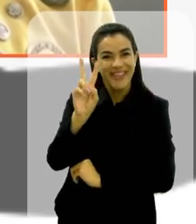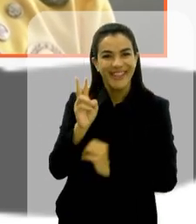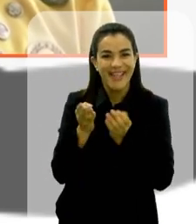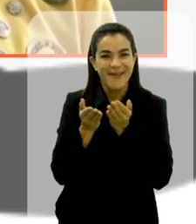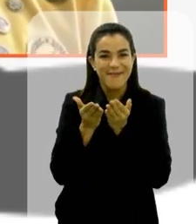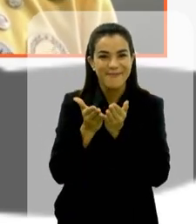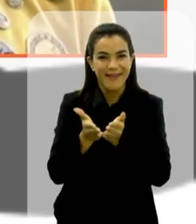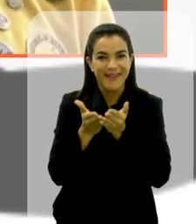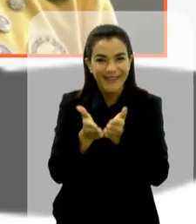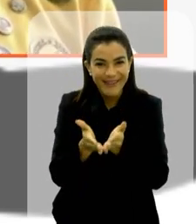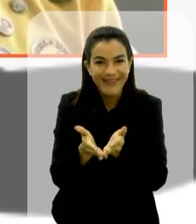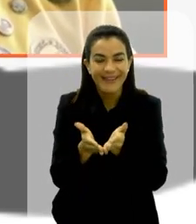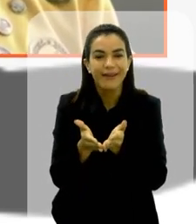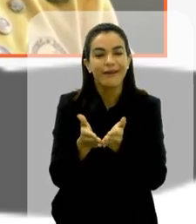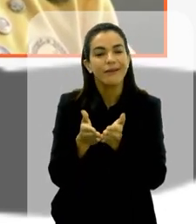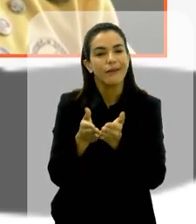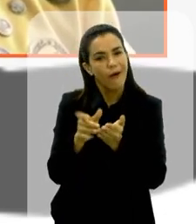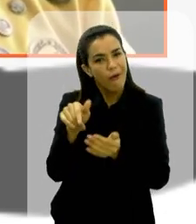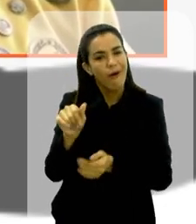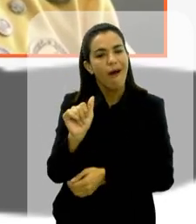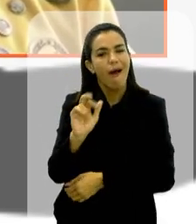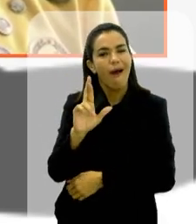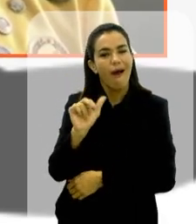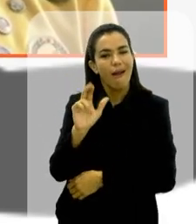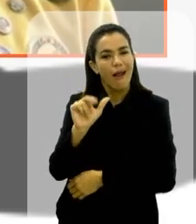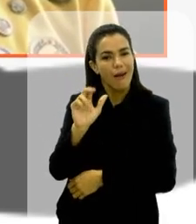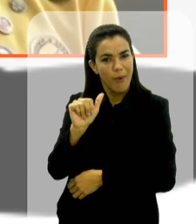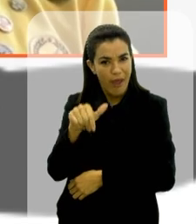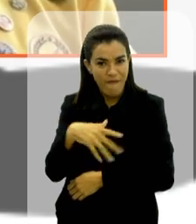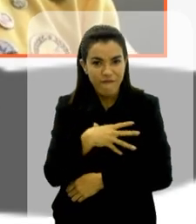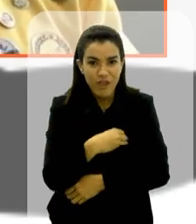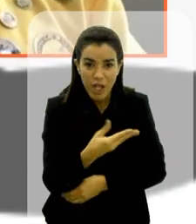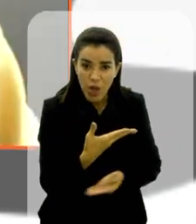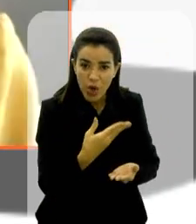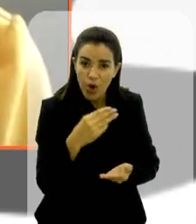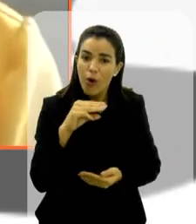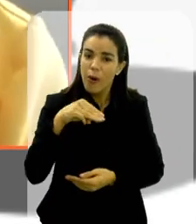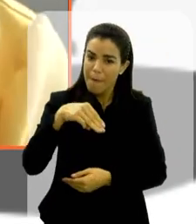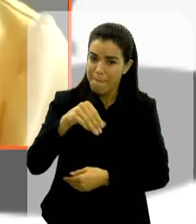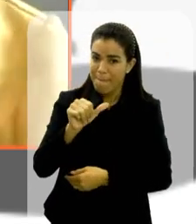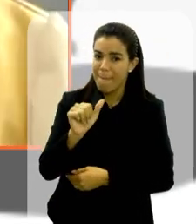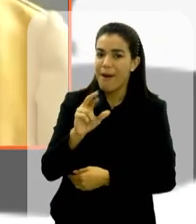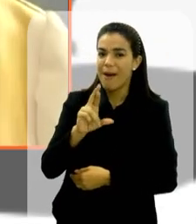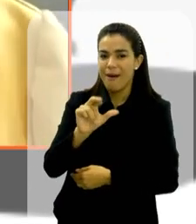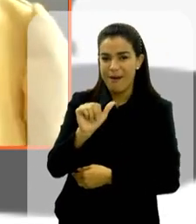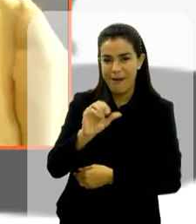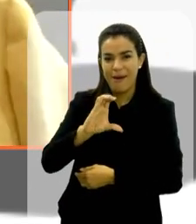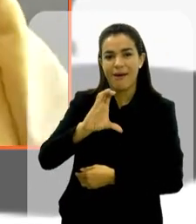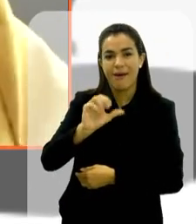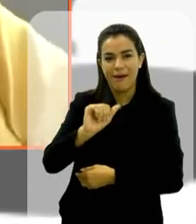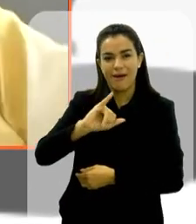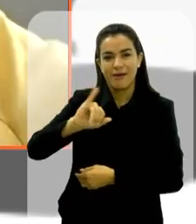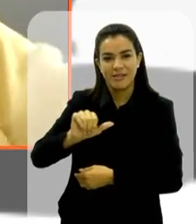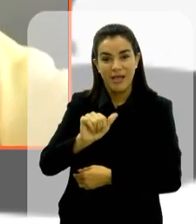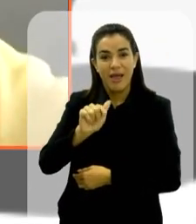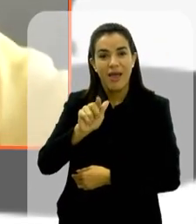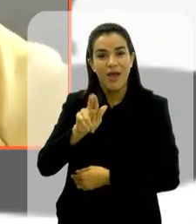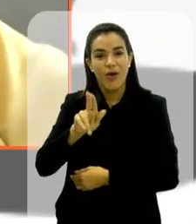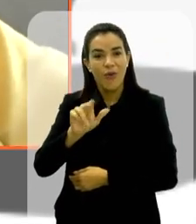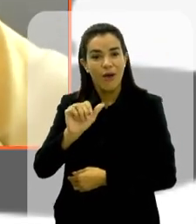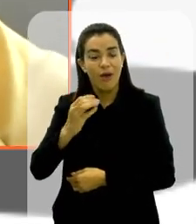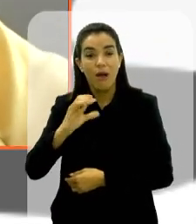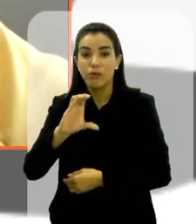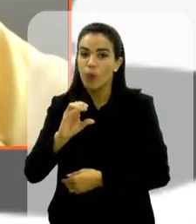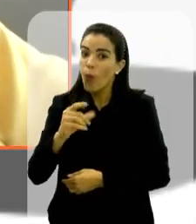barcas. Então, Araribóia é filho de Maracajá Guaçu? Isso, filho de Maracajá Guaçu. Uau, que revelação,